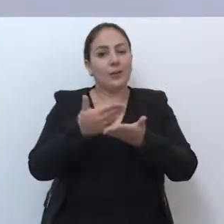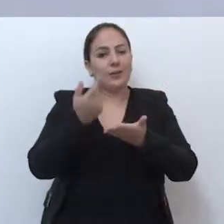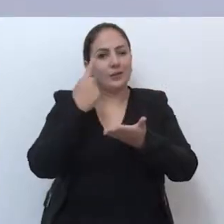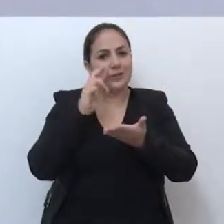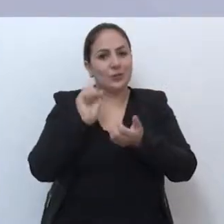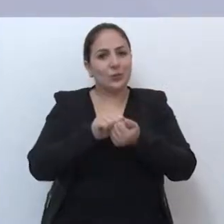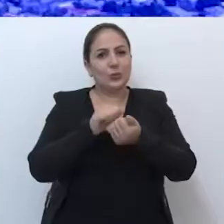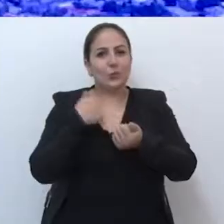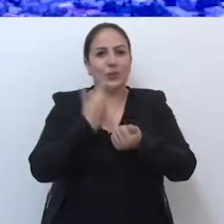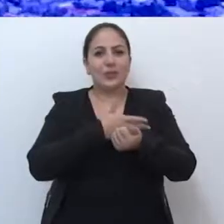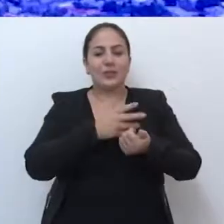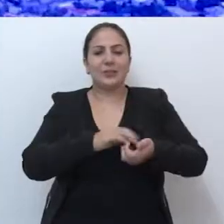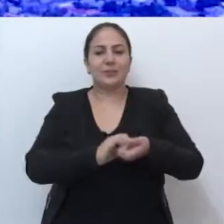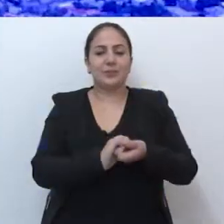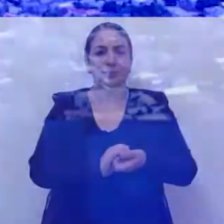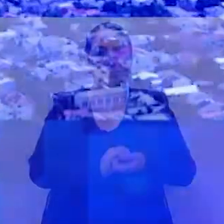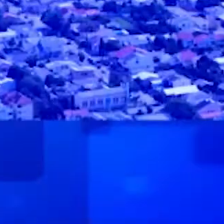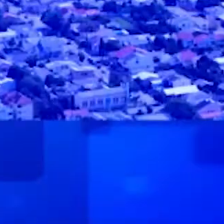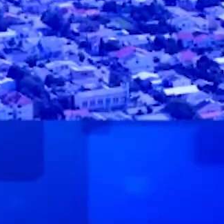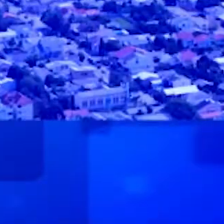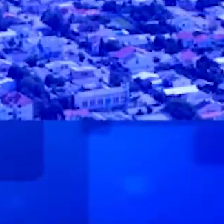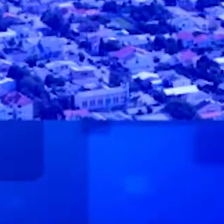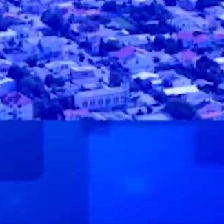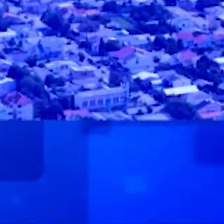Fique conosco.